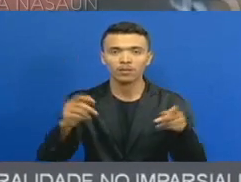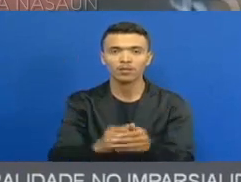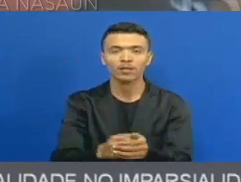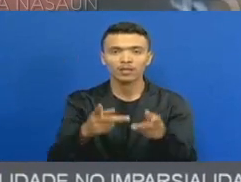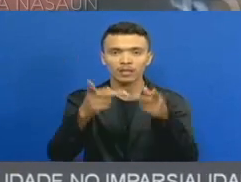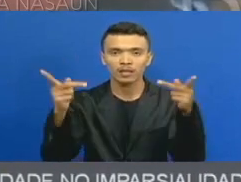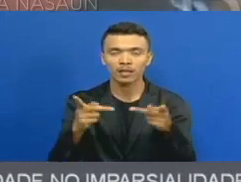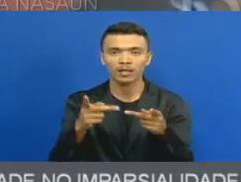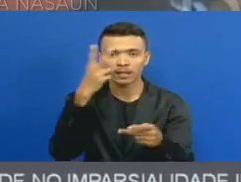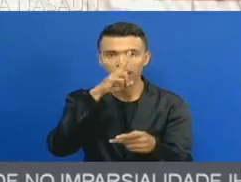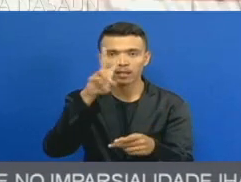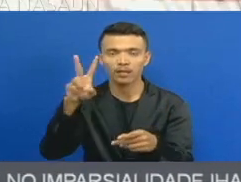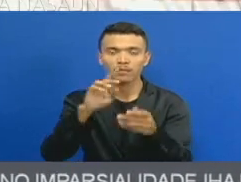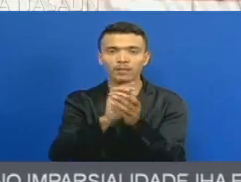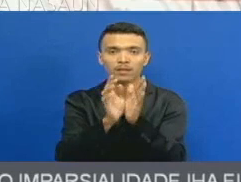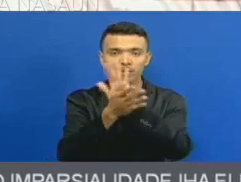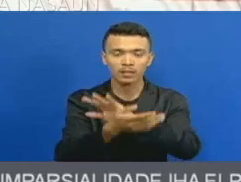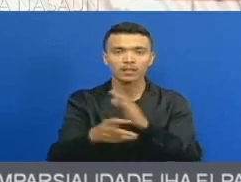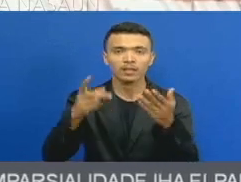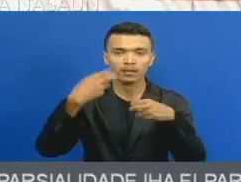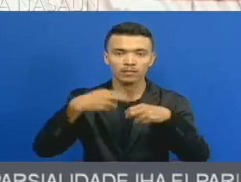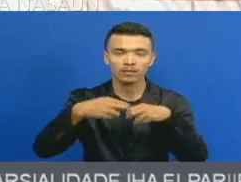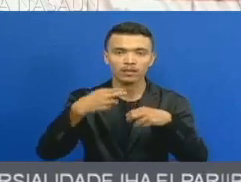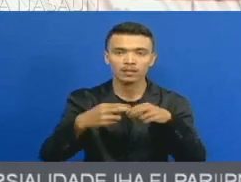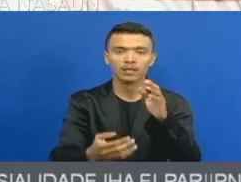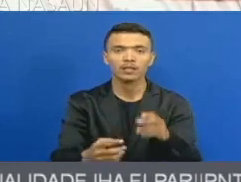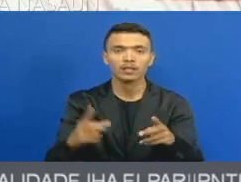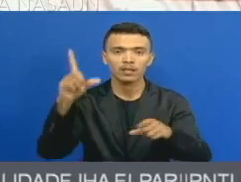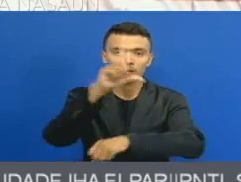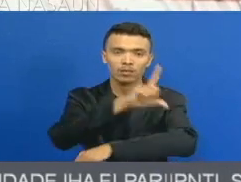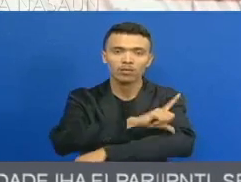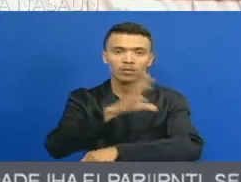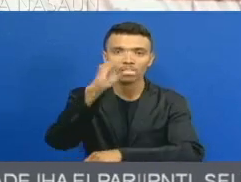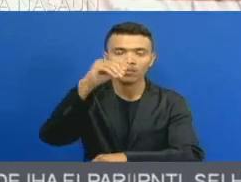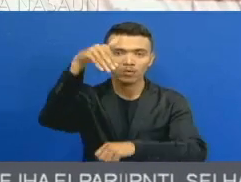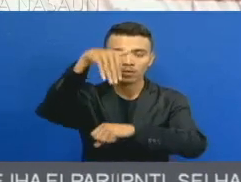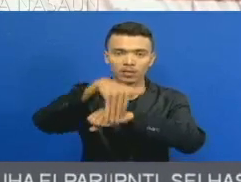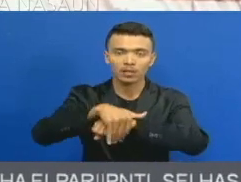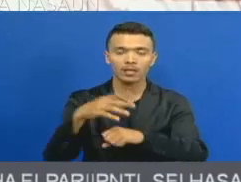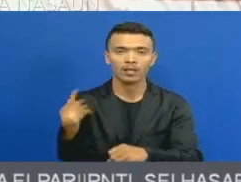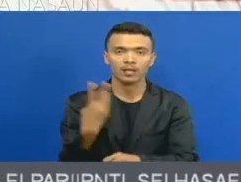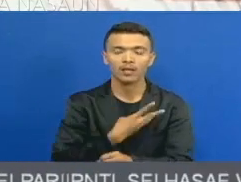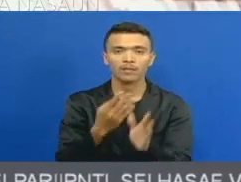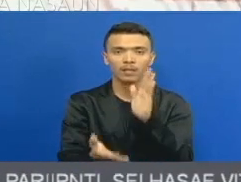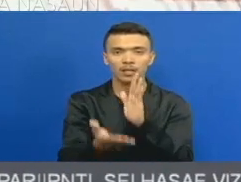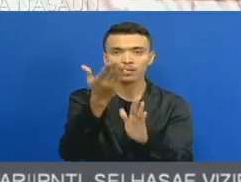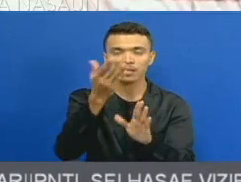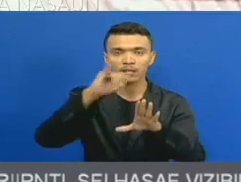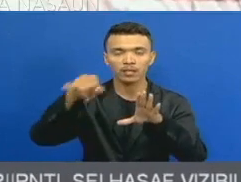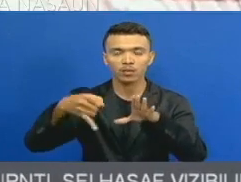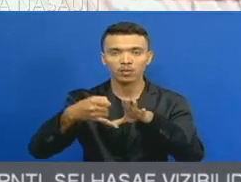a área trajeto sira nebe sai risco as durante e a loro no calama. A minha sai